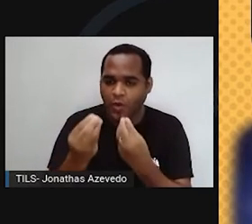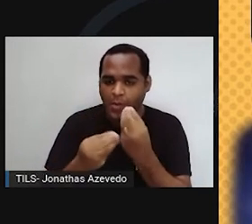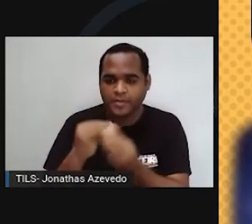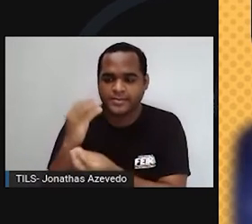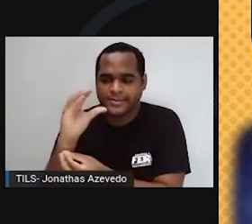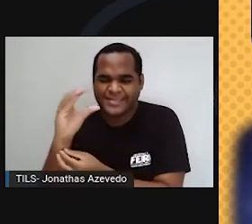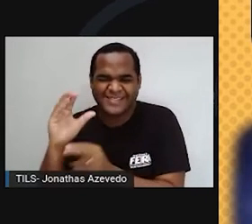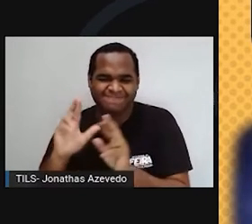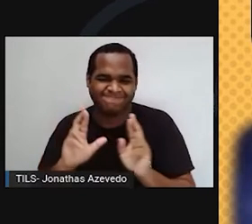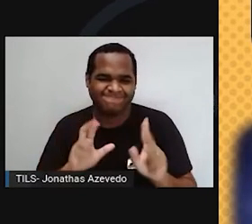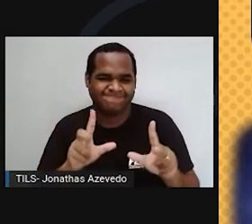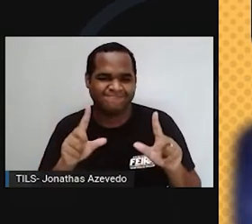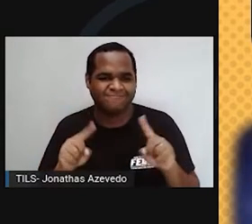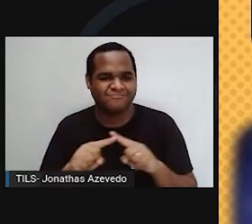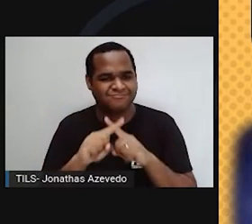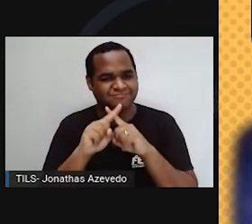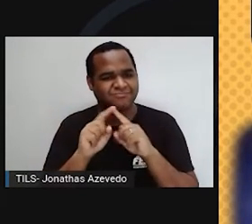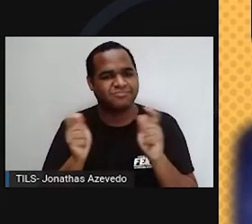ciência.